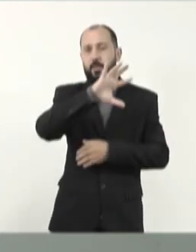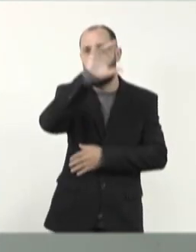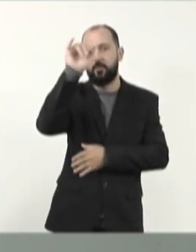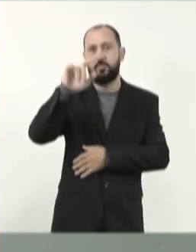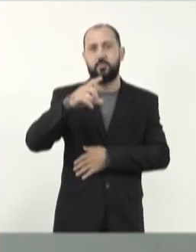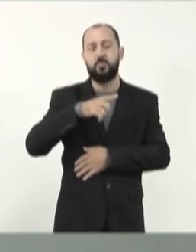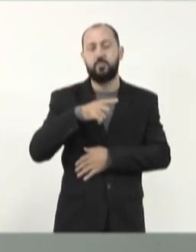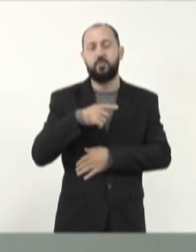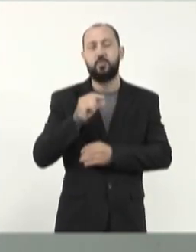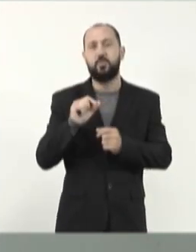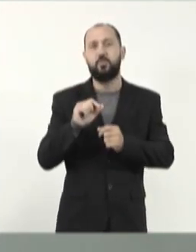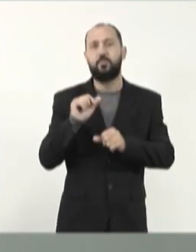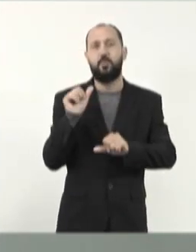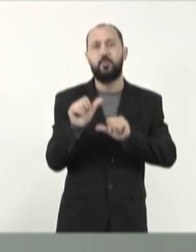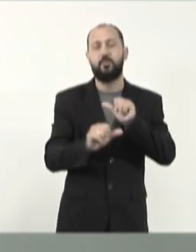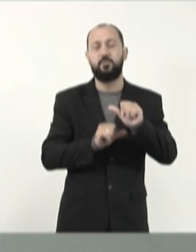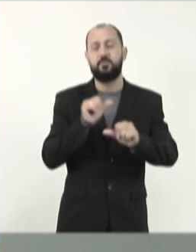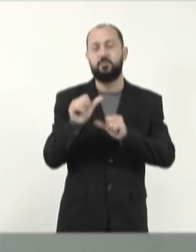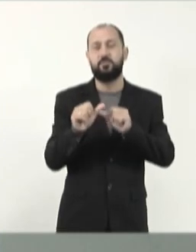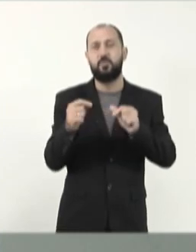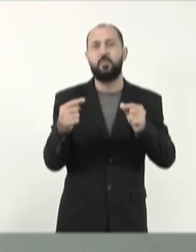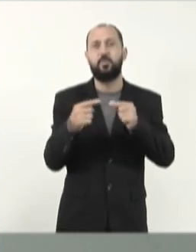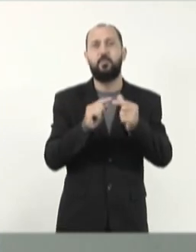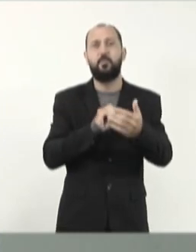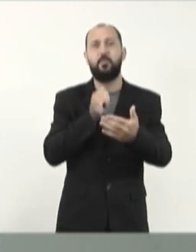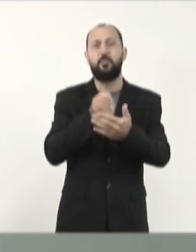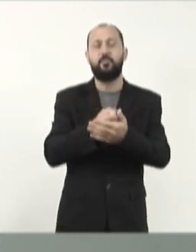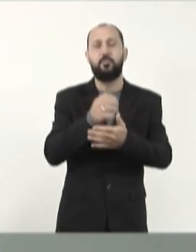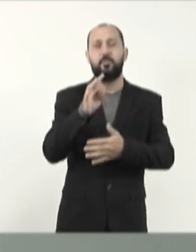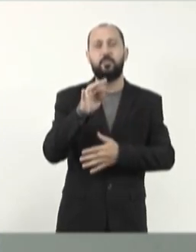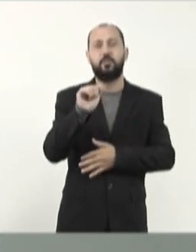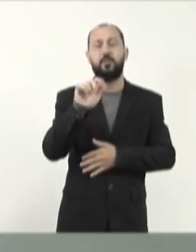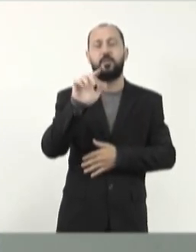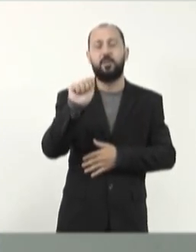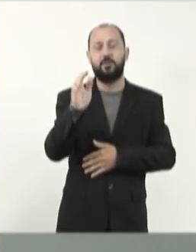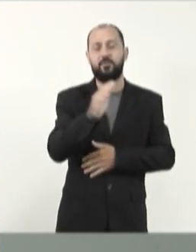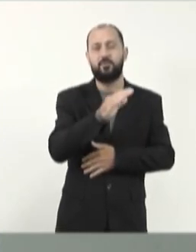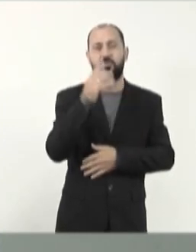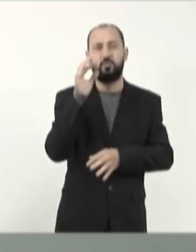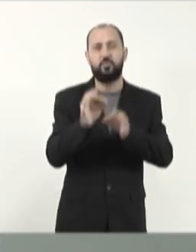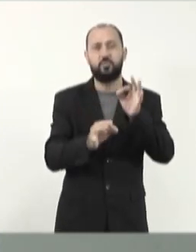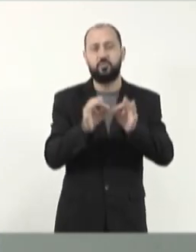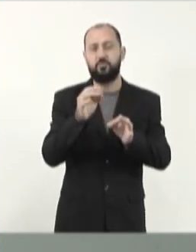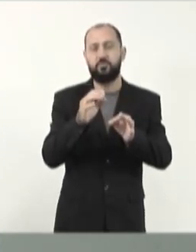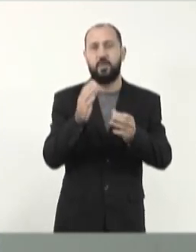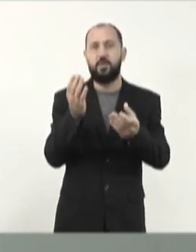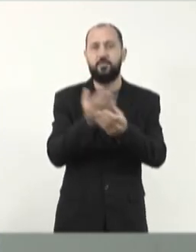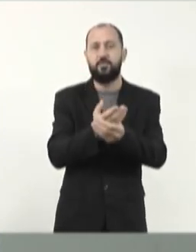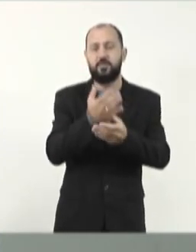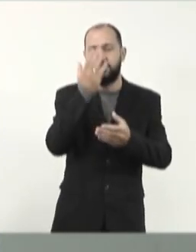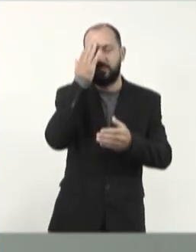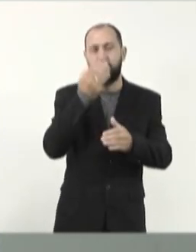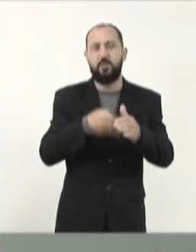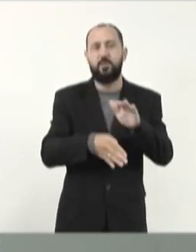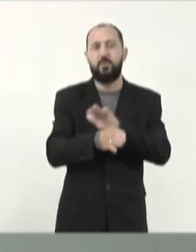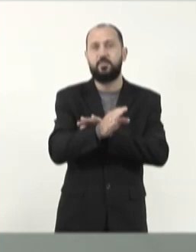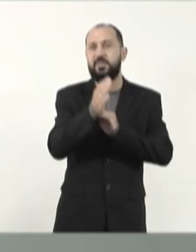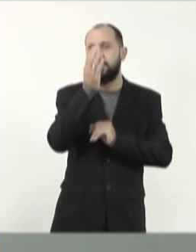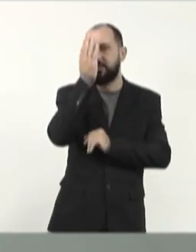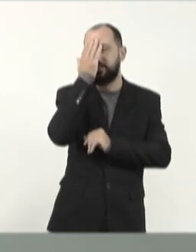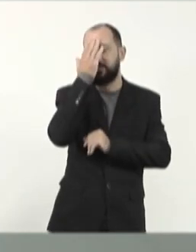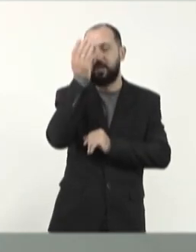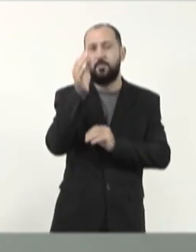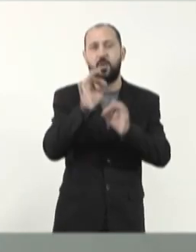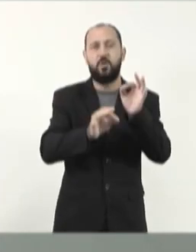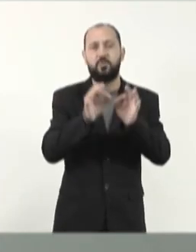do Sul uma alteração com relação ao pagamento de taxas judiciais. Quem já entrou com alguma ação na justiça, com certeza sabe,